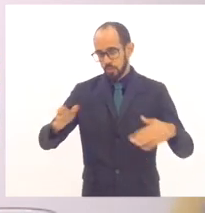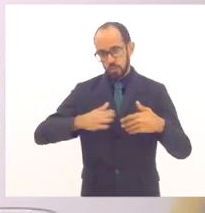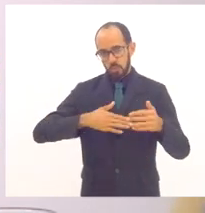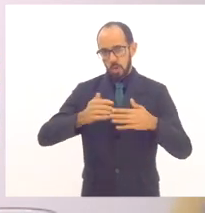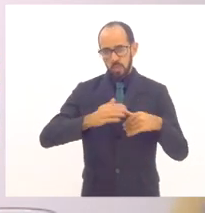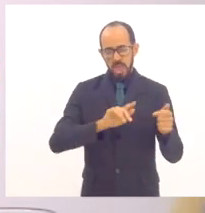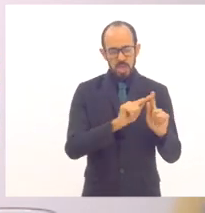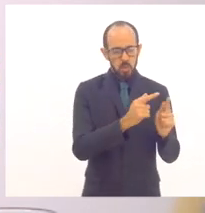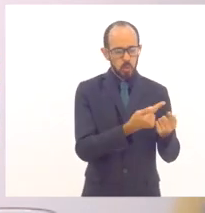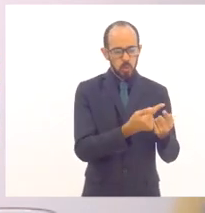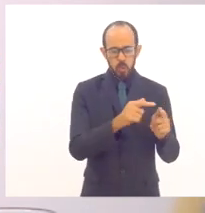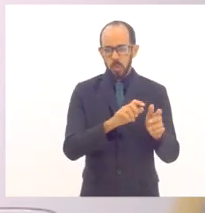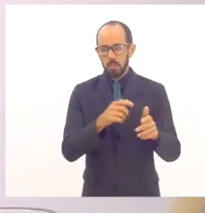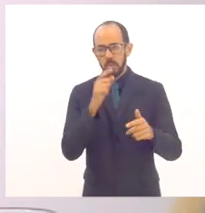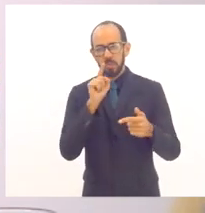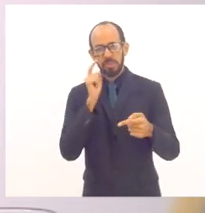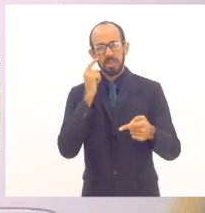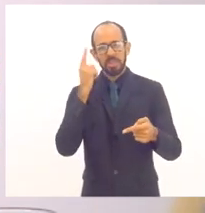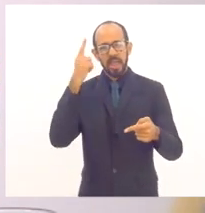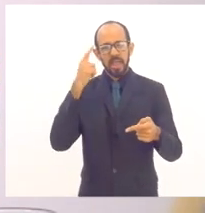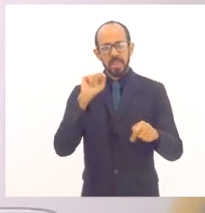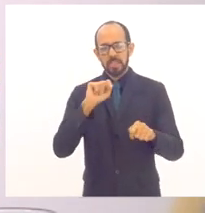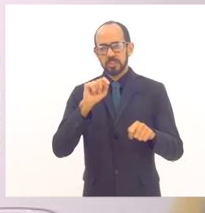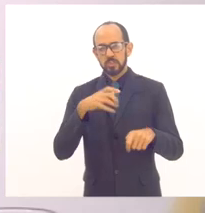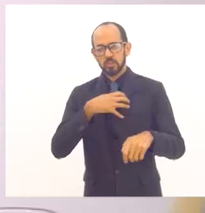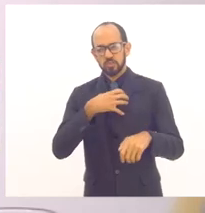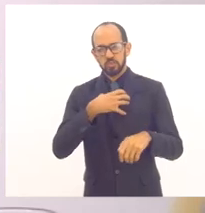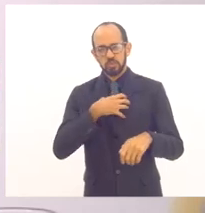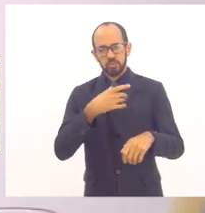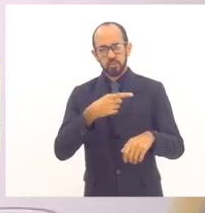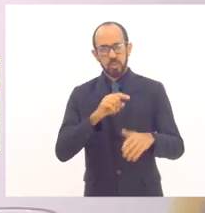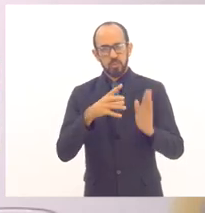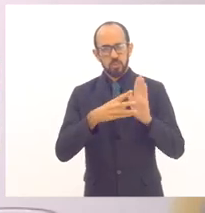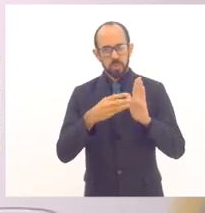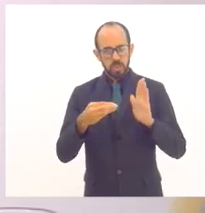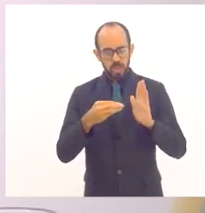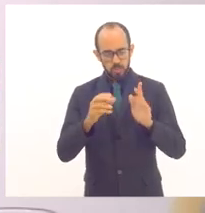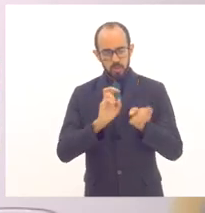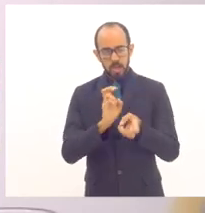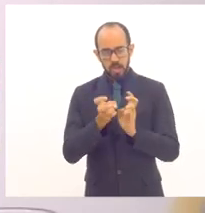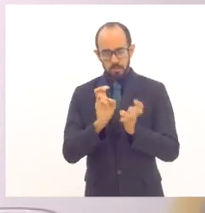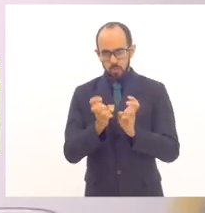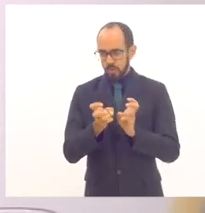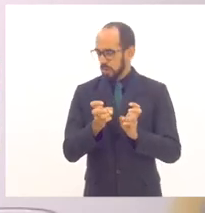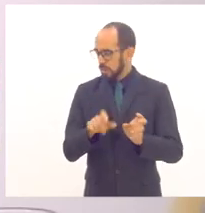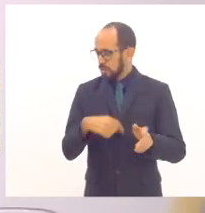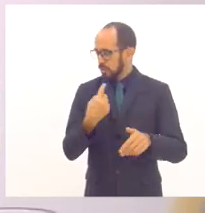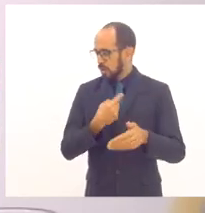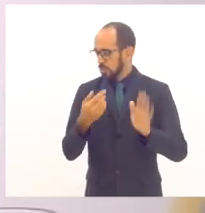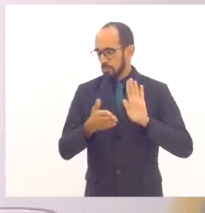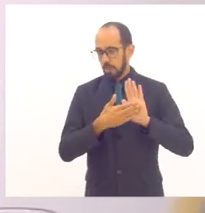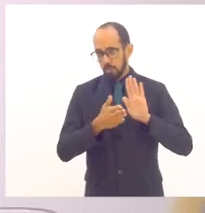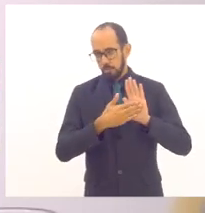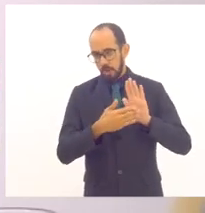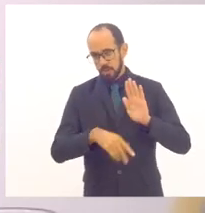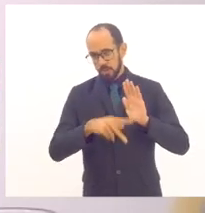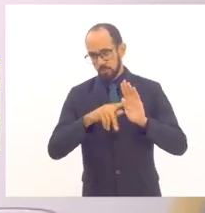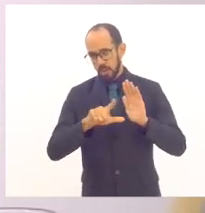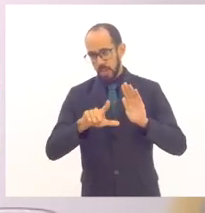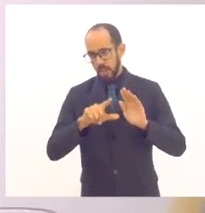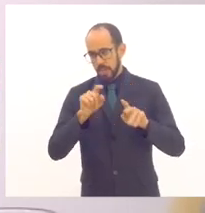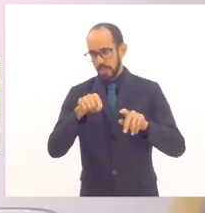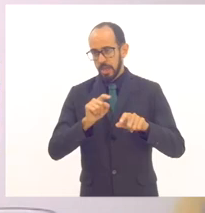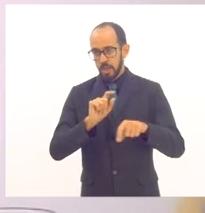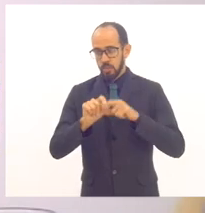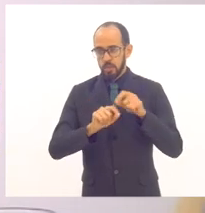grupo, segmento, forma e jeito dentro da capoeira. O que a gente propõe com essa PL é de